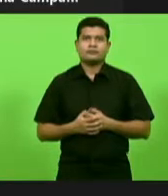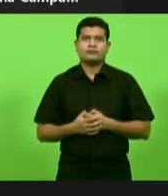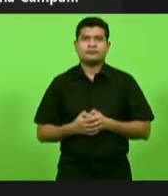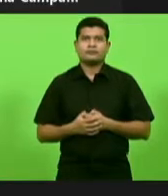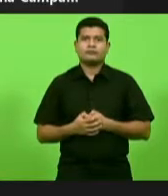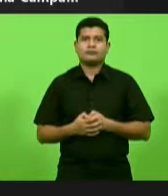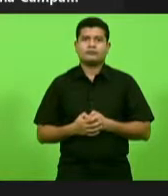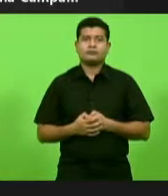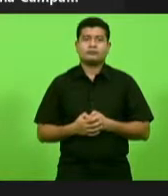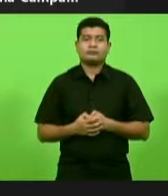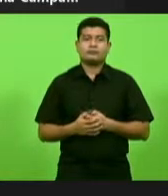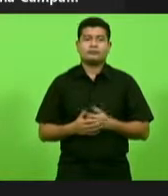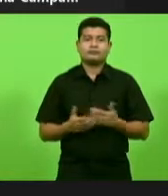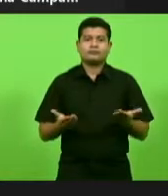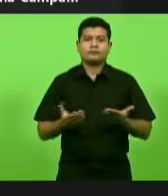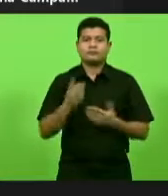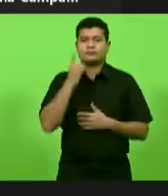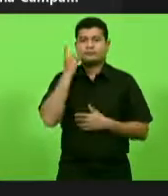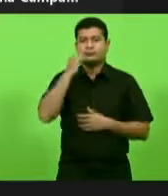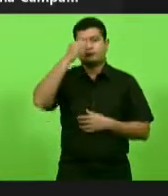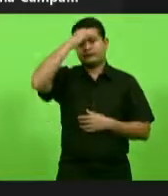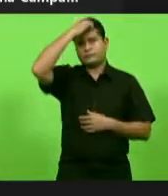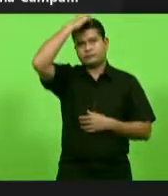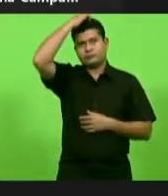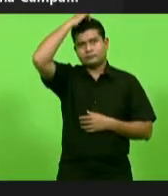Como vota o deputado Coronel Mocelin?